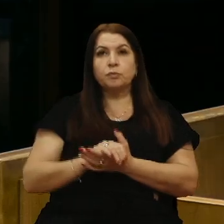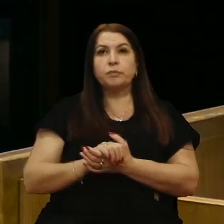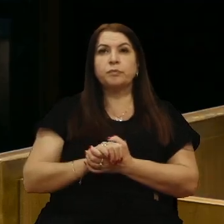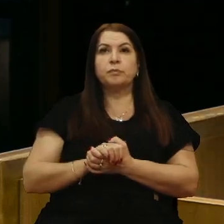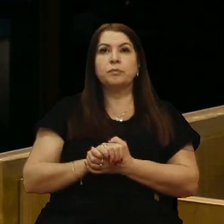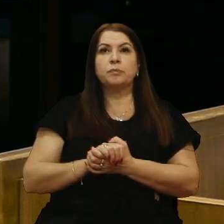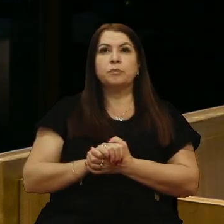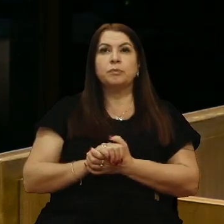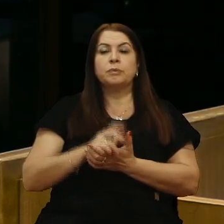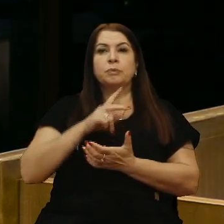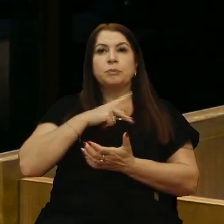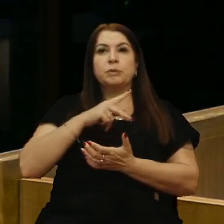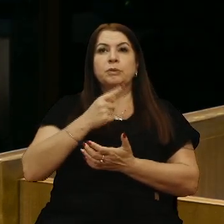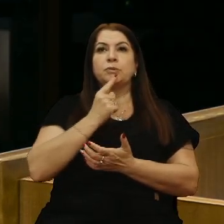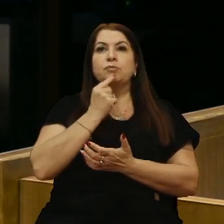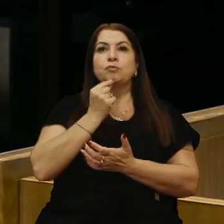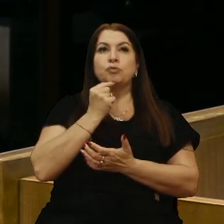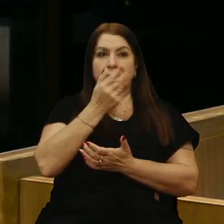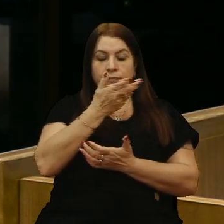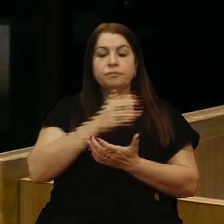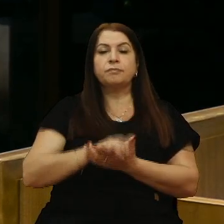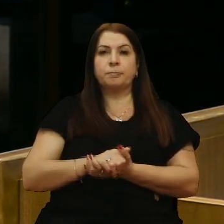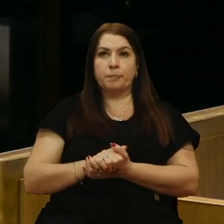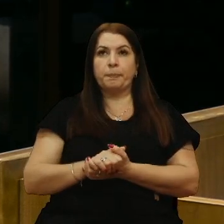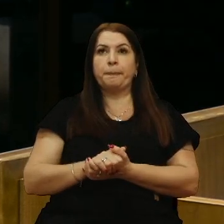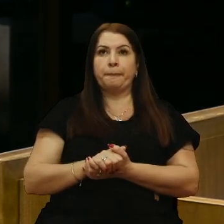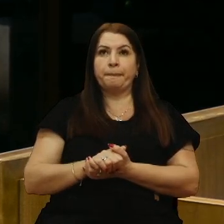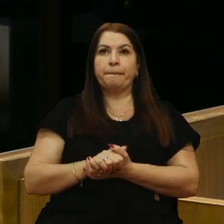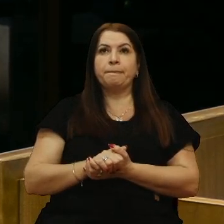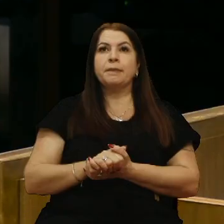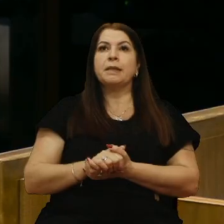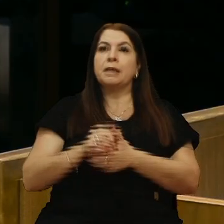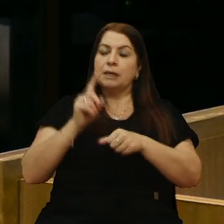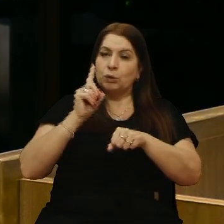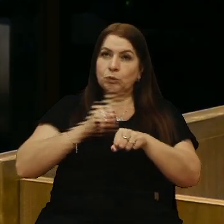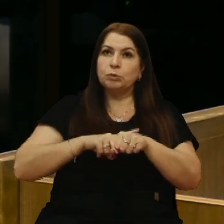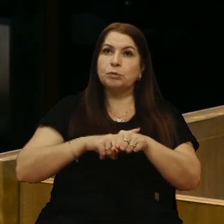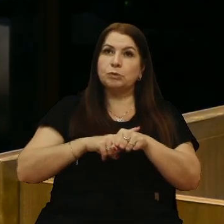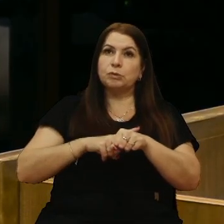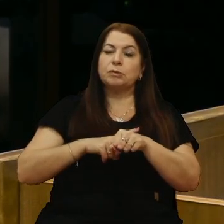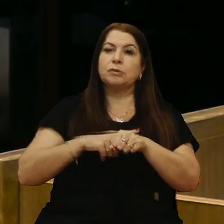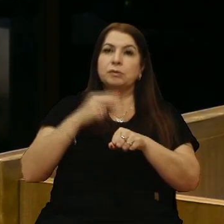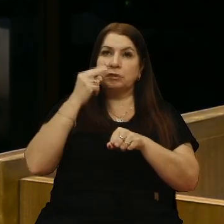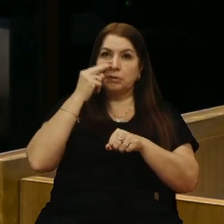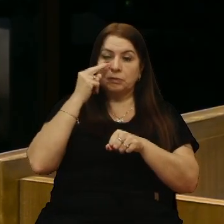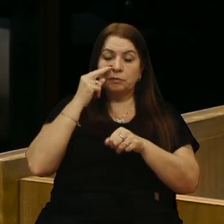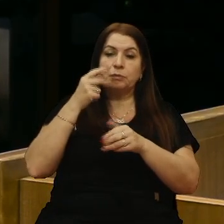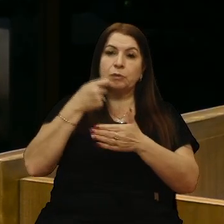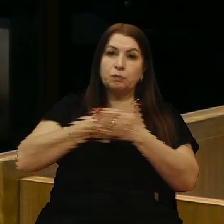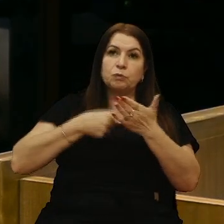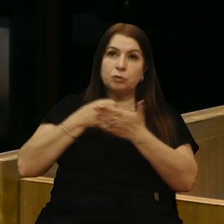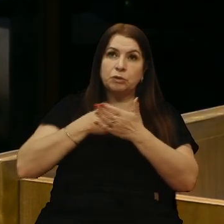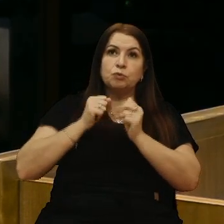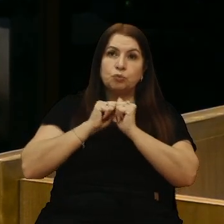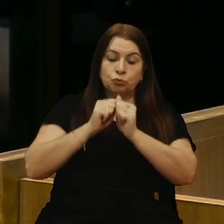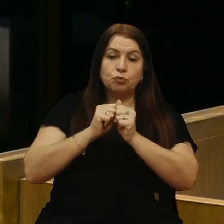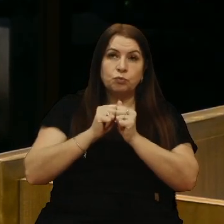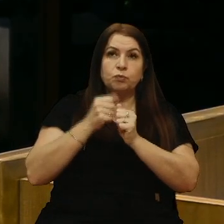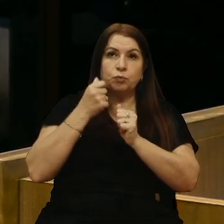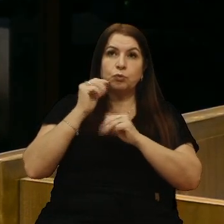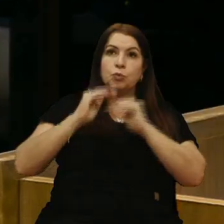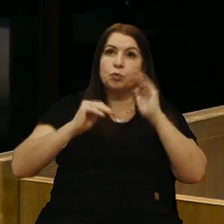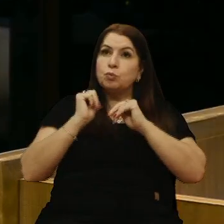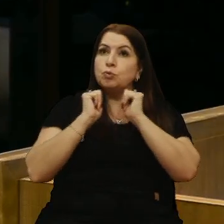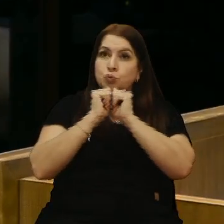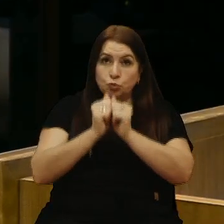o presidente João Wes, que prontamente disse: Fantinel, vamos lutar junto, e vamos construir